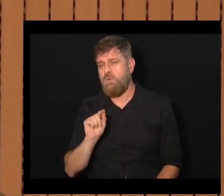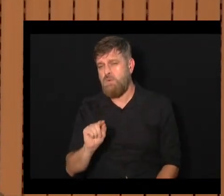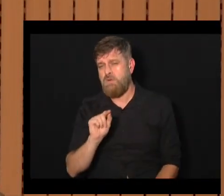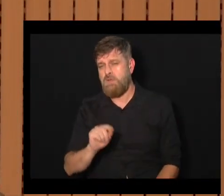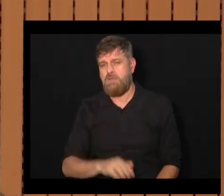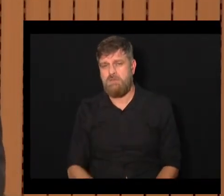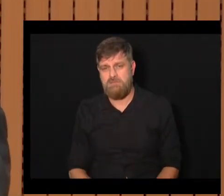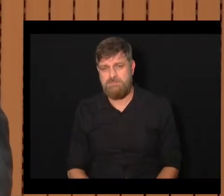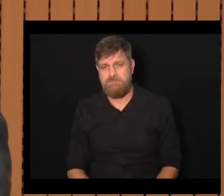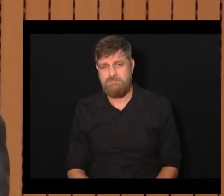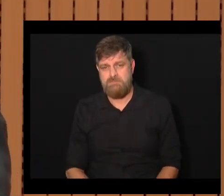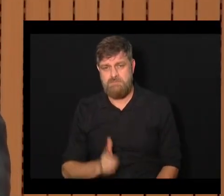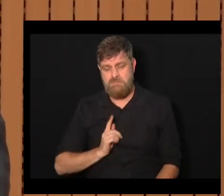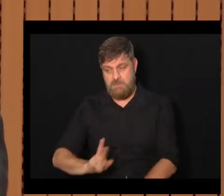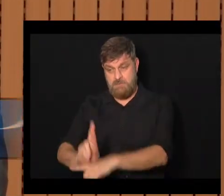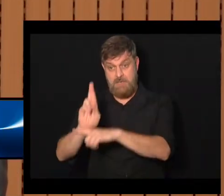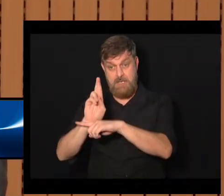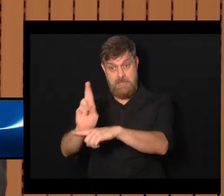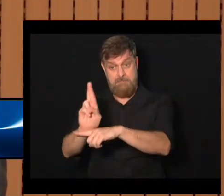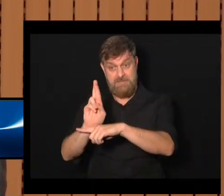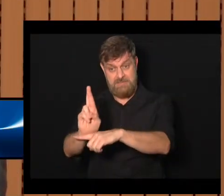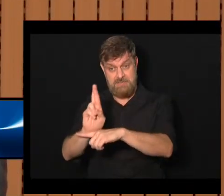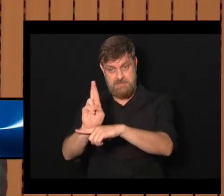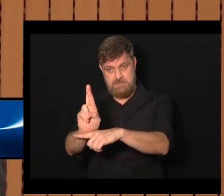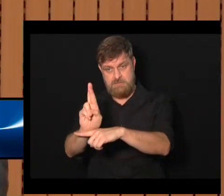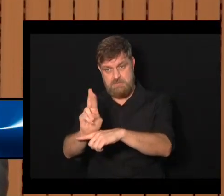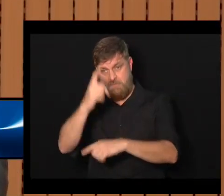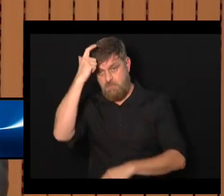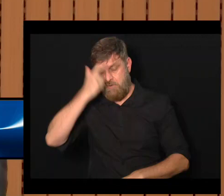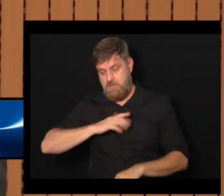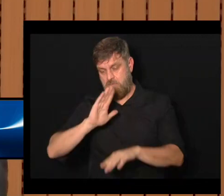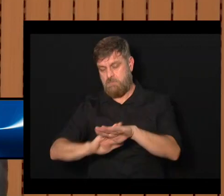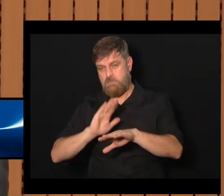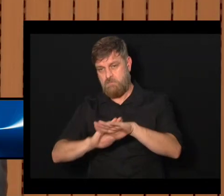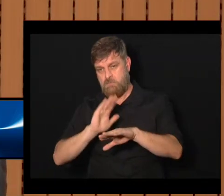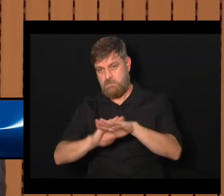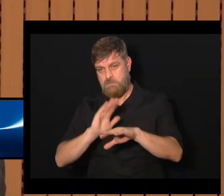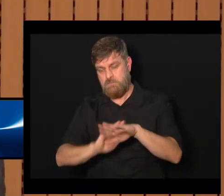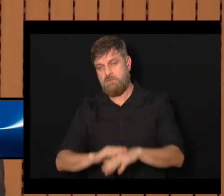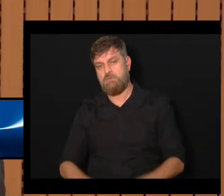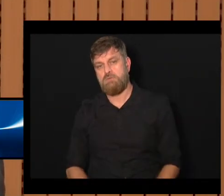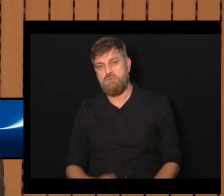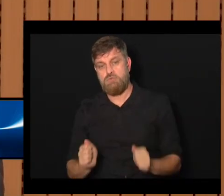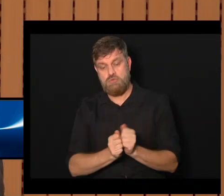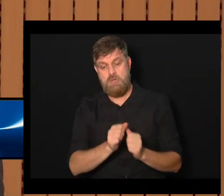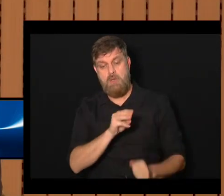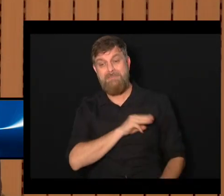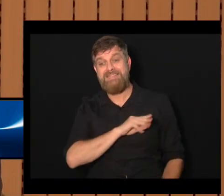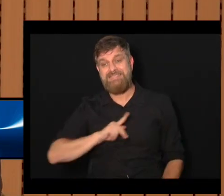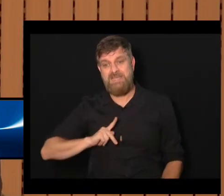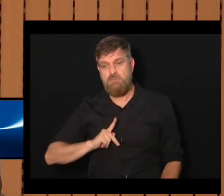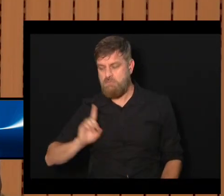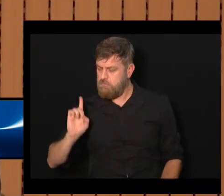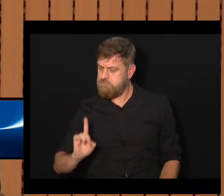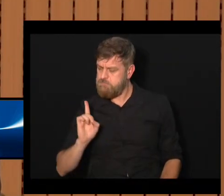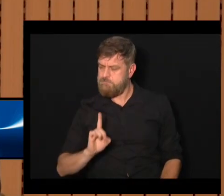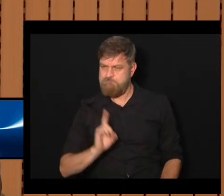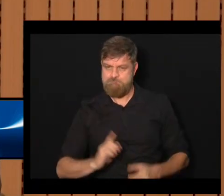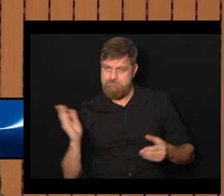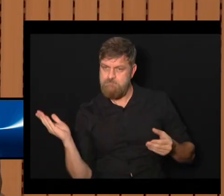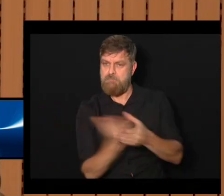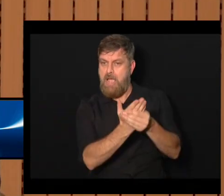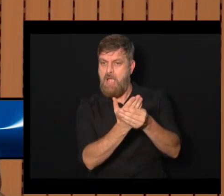diz respeito a uma representação que eu realizei, nosso mandato realizou, junto ao Ministério Público